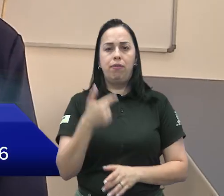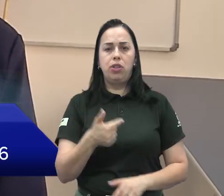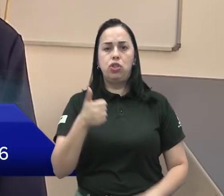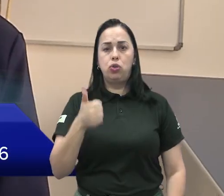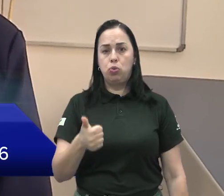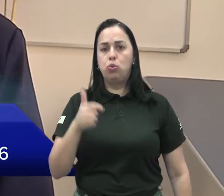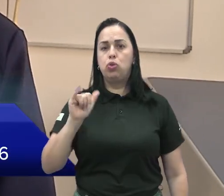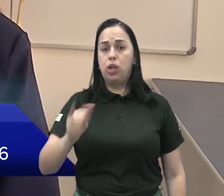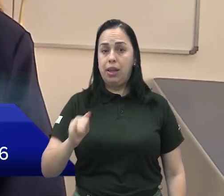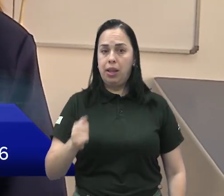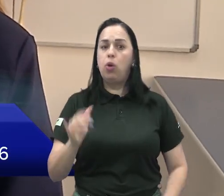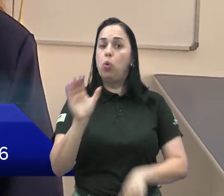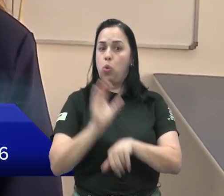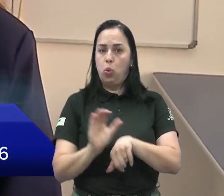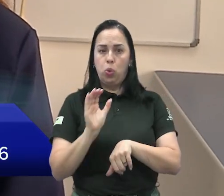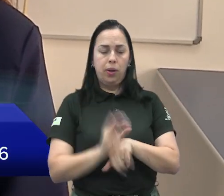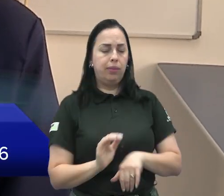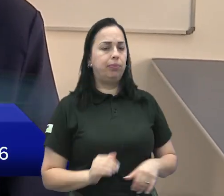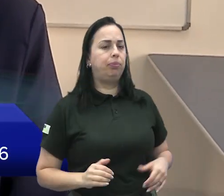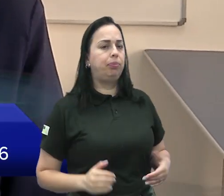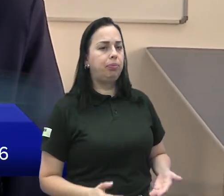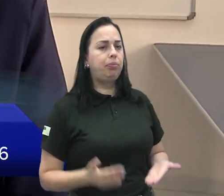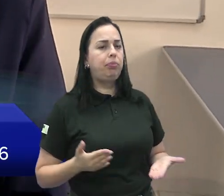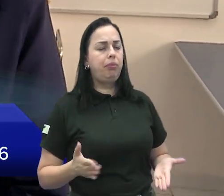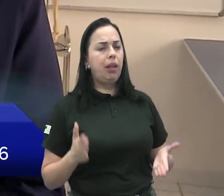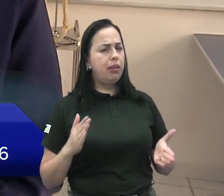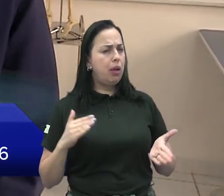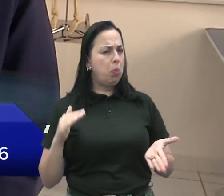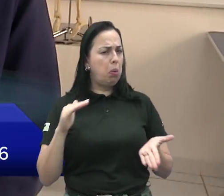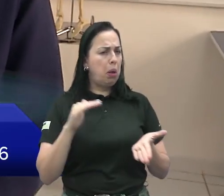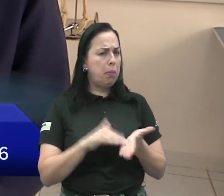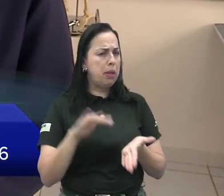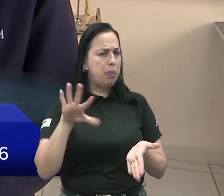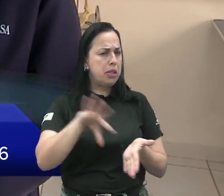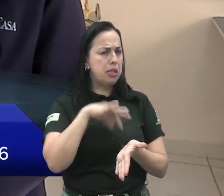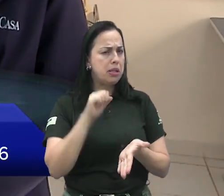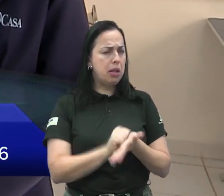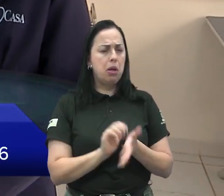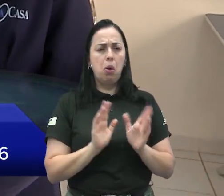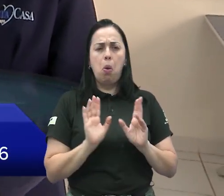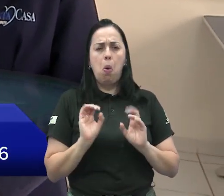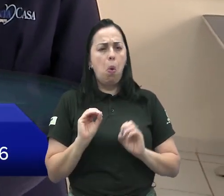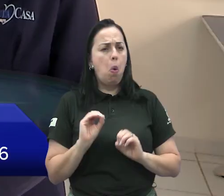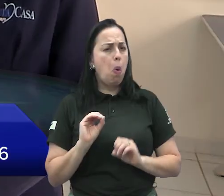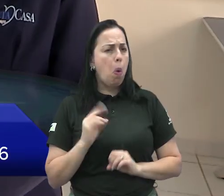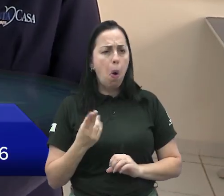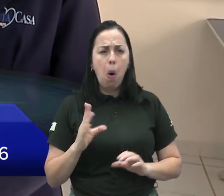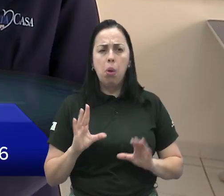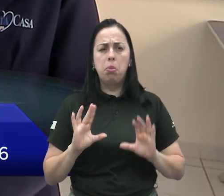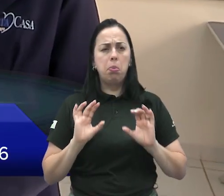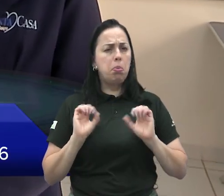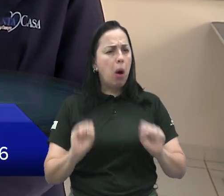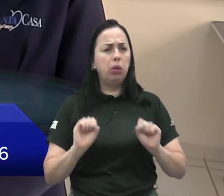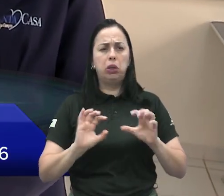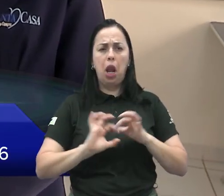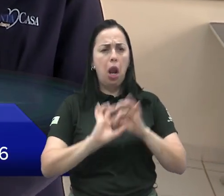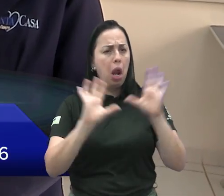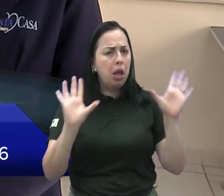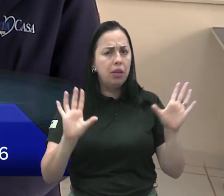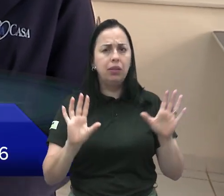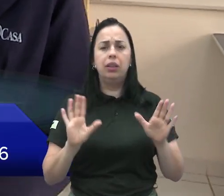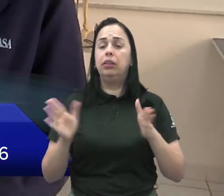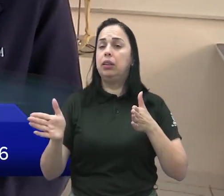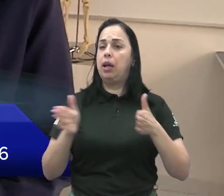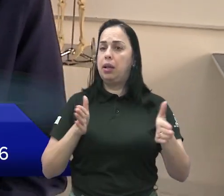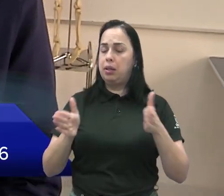de janeiro, no período noturno. E conta pra gente, há um prazo limite aí para as inscrições ou elas seguem até o preenchimento de todas as vagas?